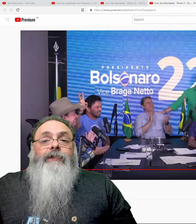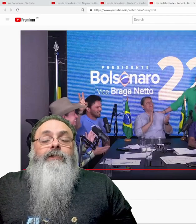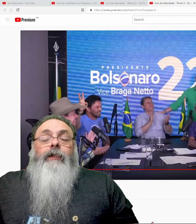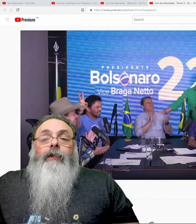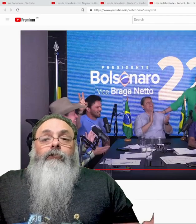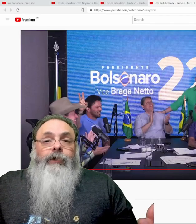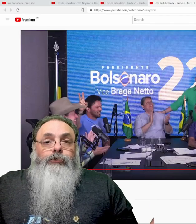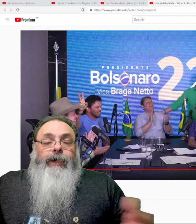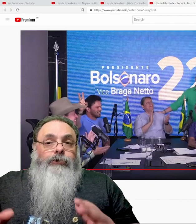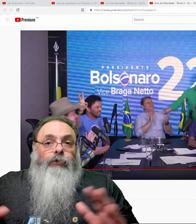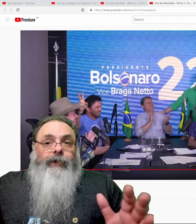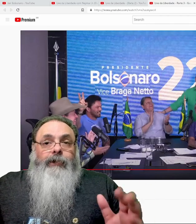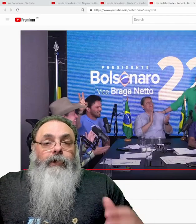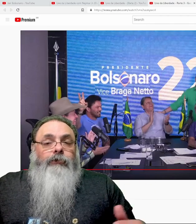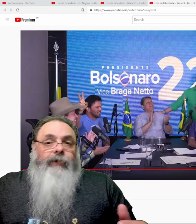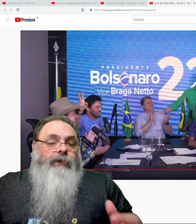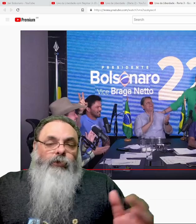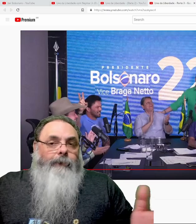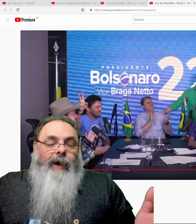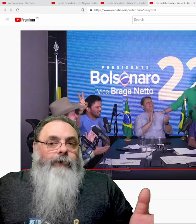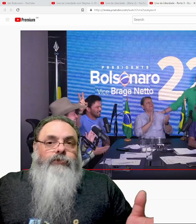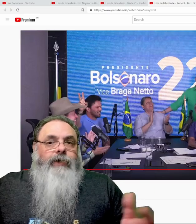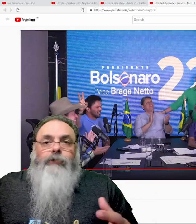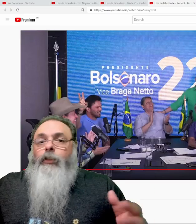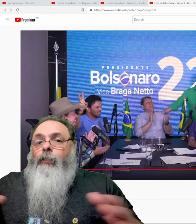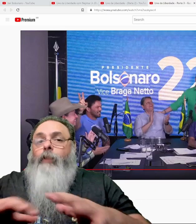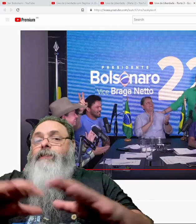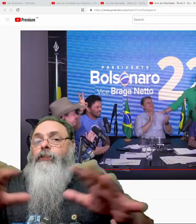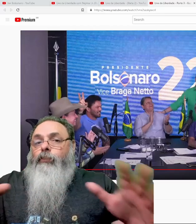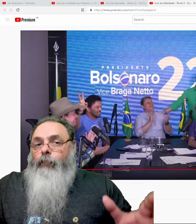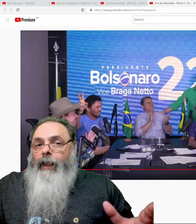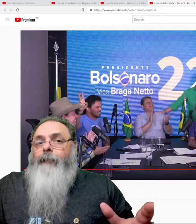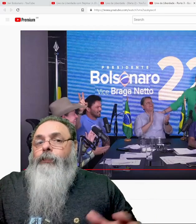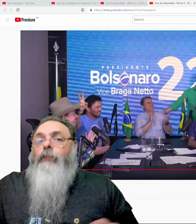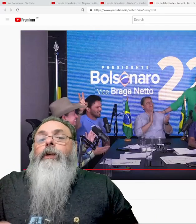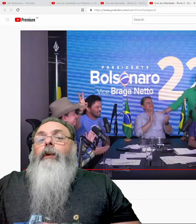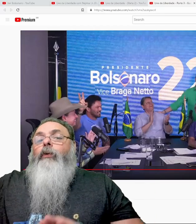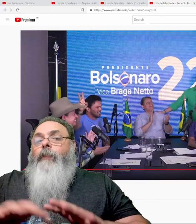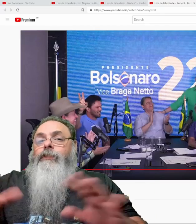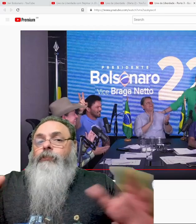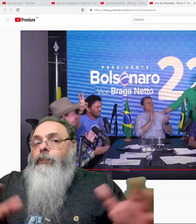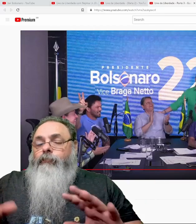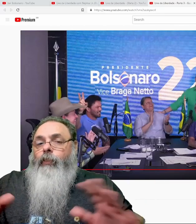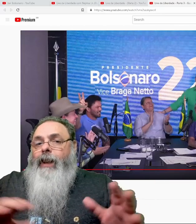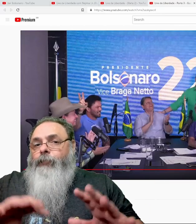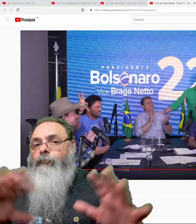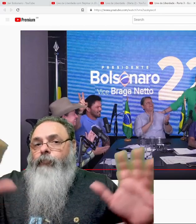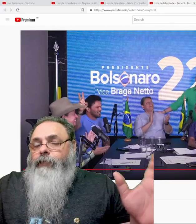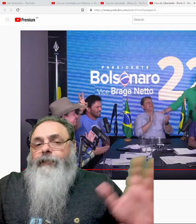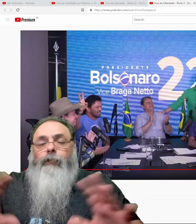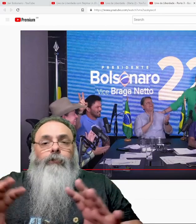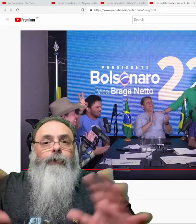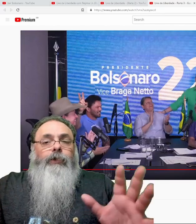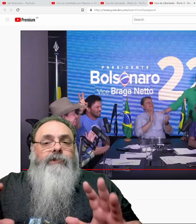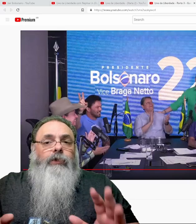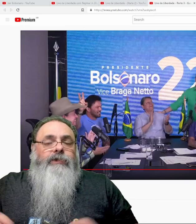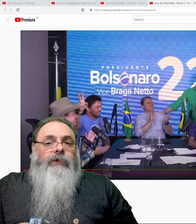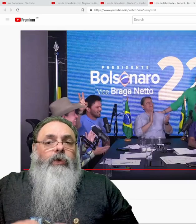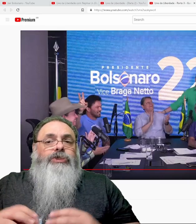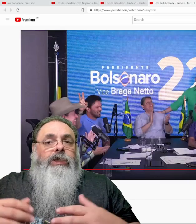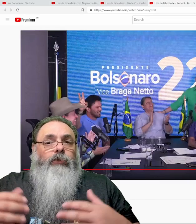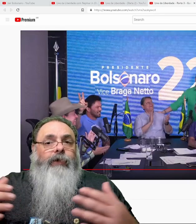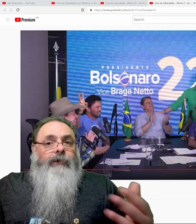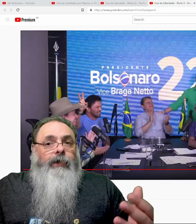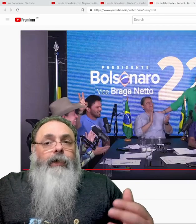mas felizmente não vai ter não vai ter nenhum Impacto sério como uma coisa resolveu rápido uma coisa que ela resolveu rápido ele foi já tá com a polícia